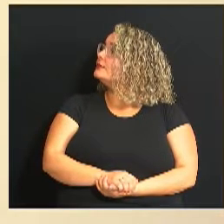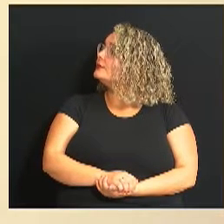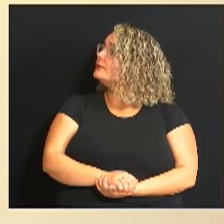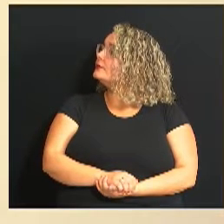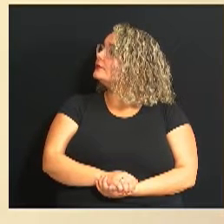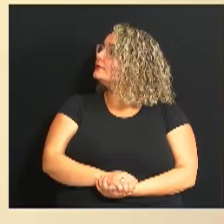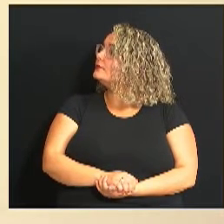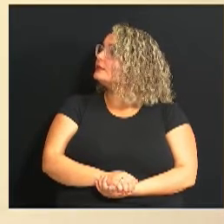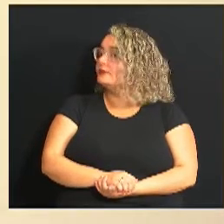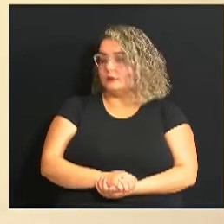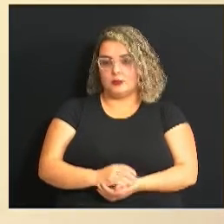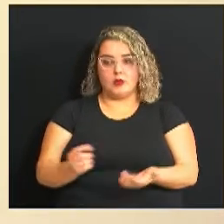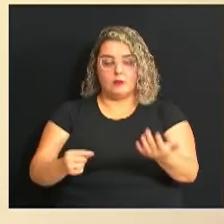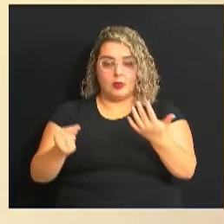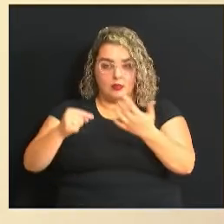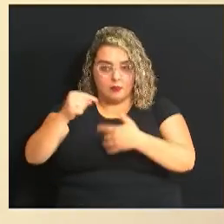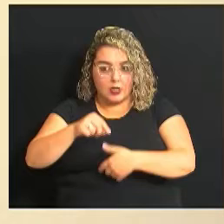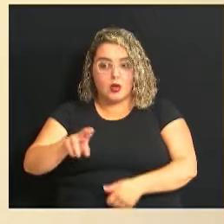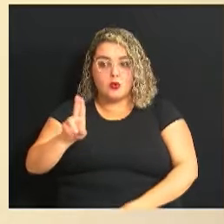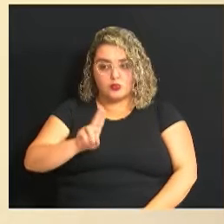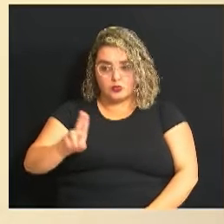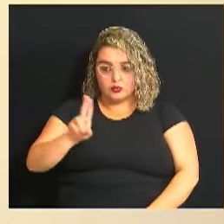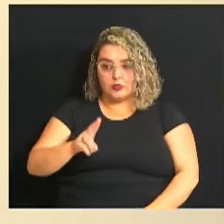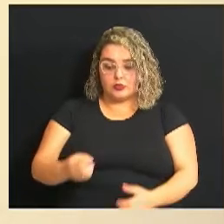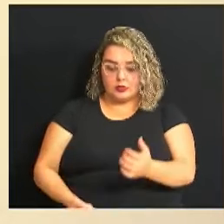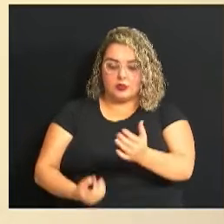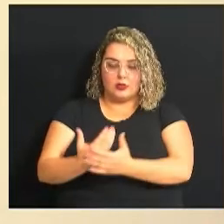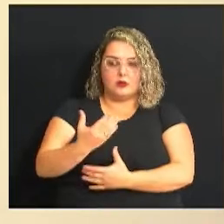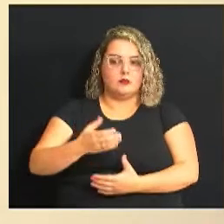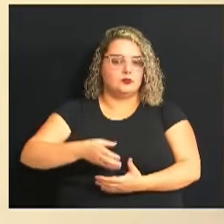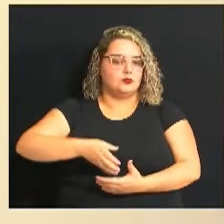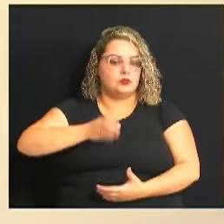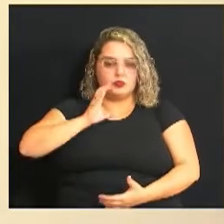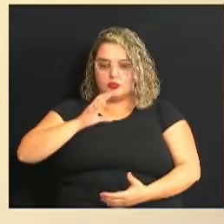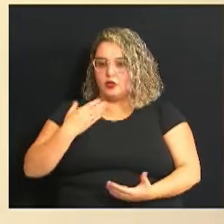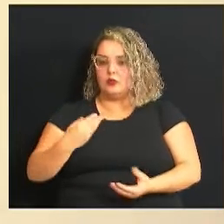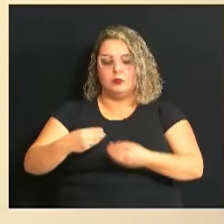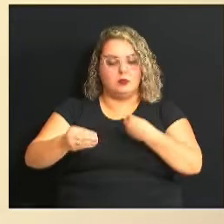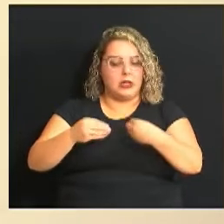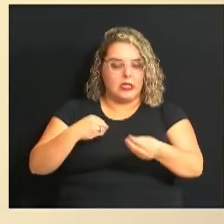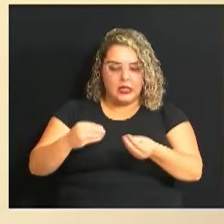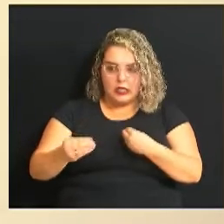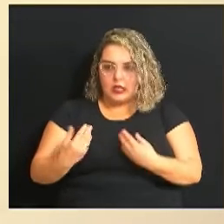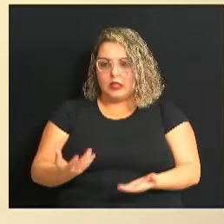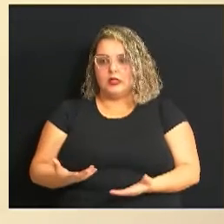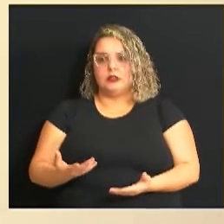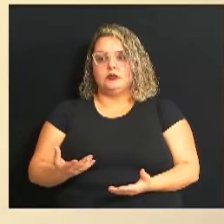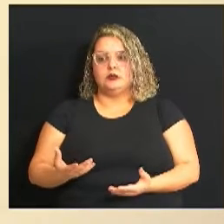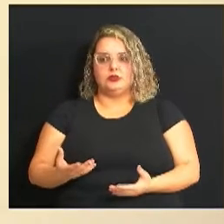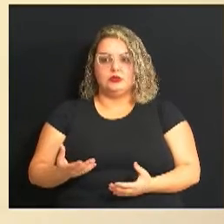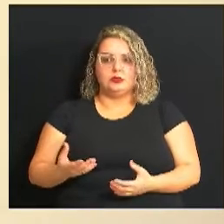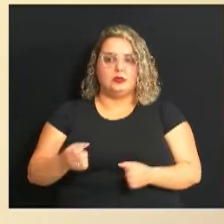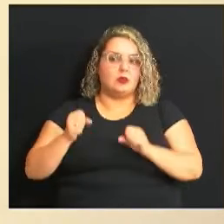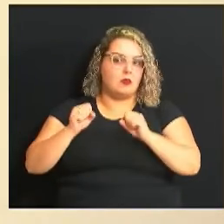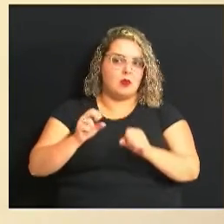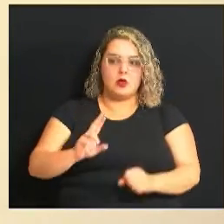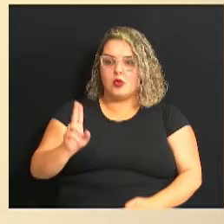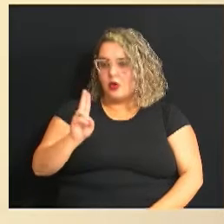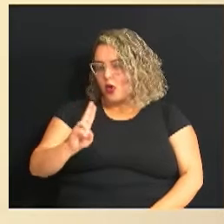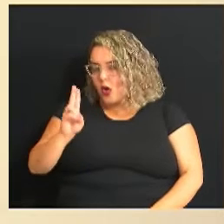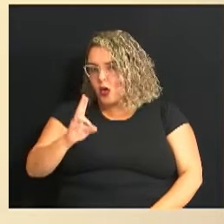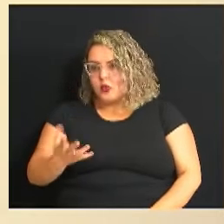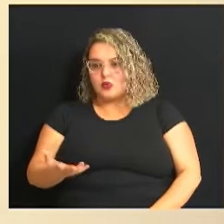Alguns compostos que são utilizados na produção, seja de copos, embalagens plásticas, embalagens que possam ser utilizadas